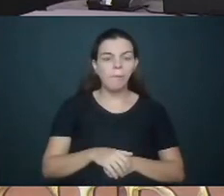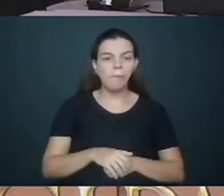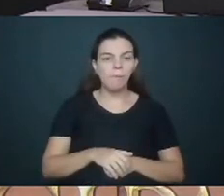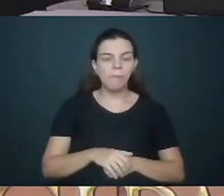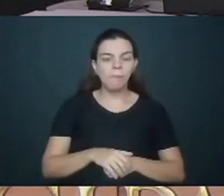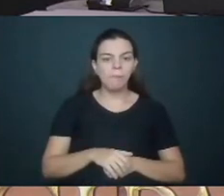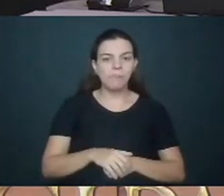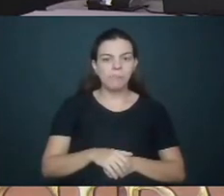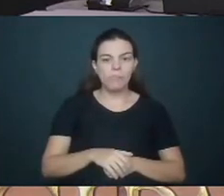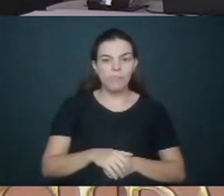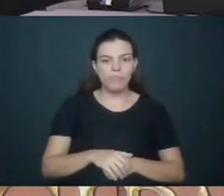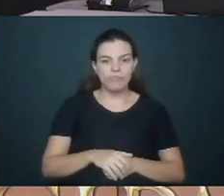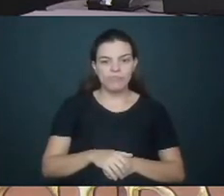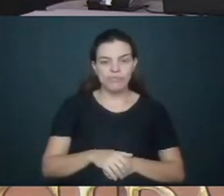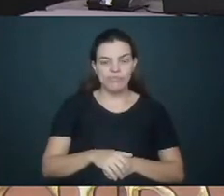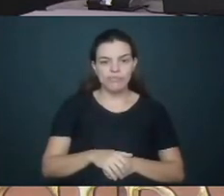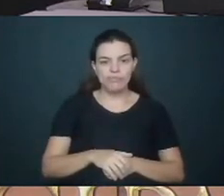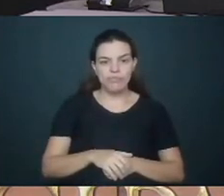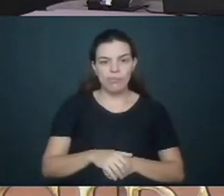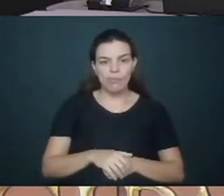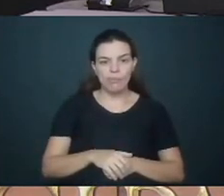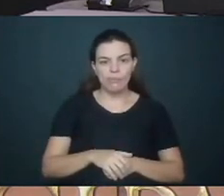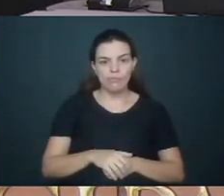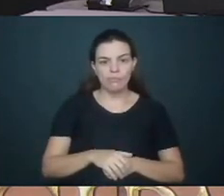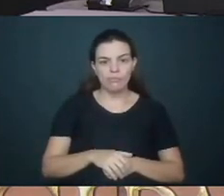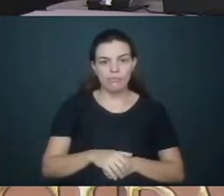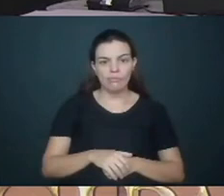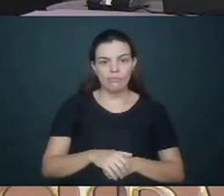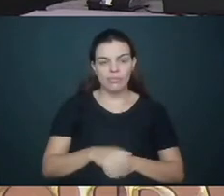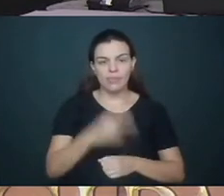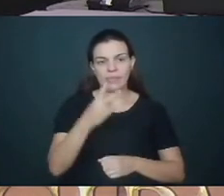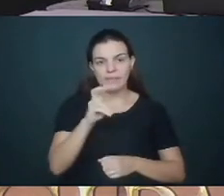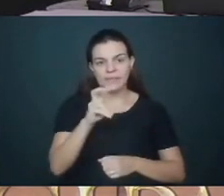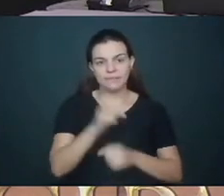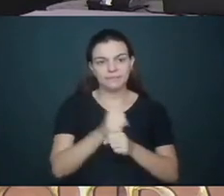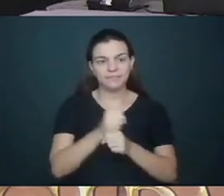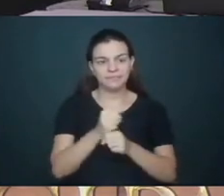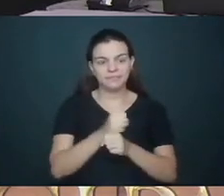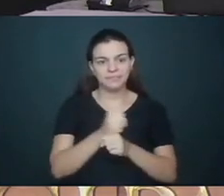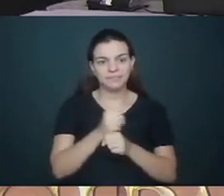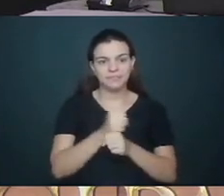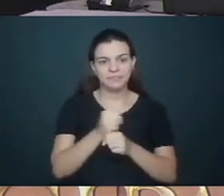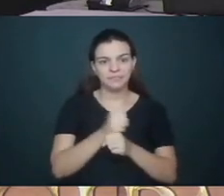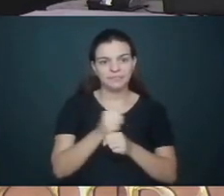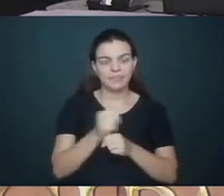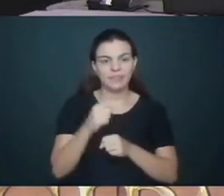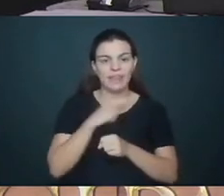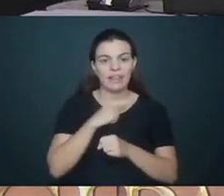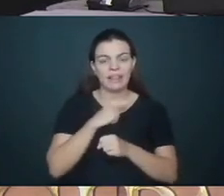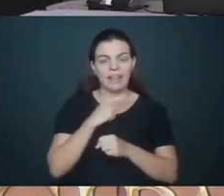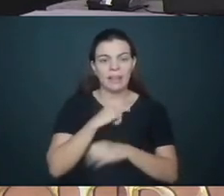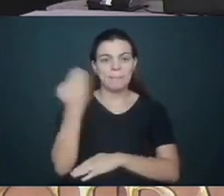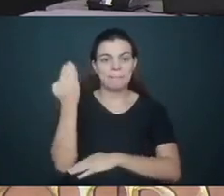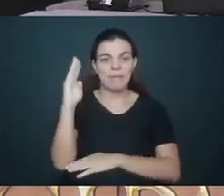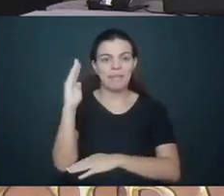Bom, madeireiro. 25 anos. Com 25, você tem madeira de primeira,